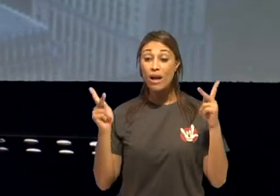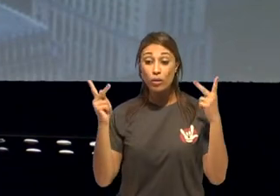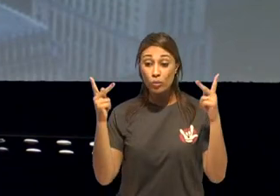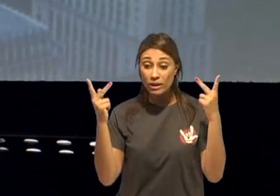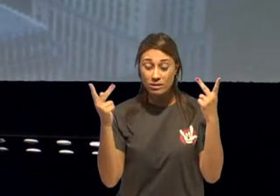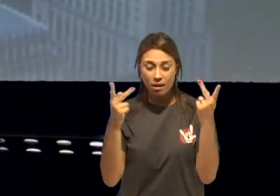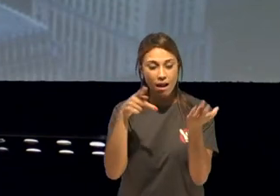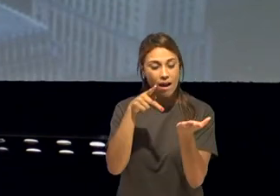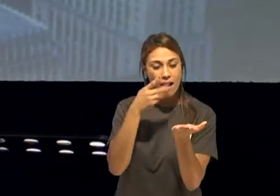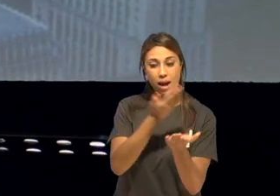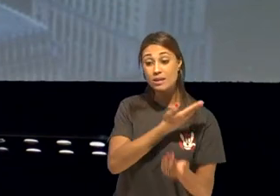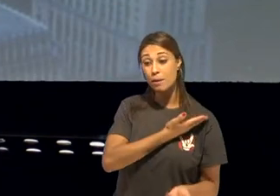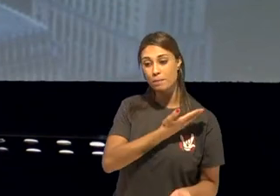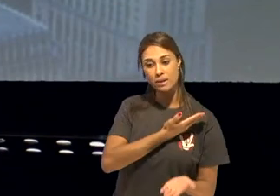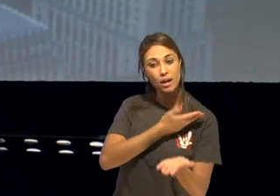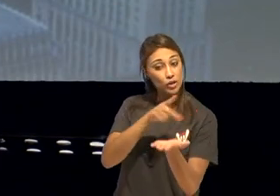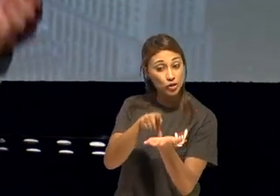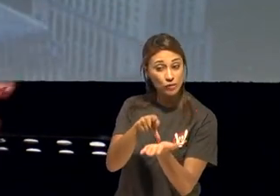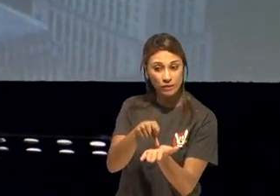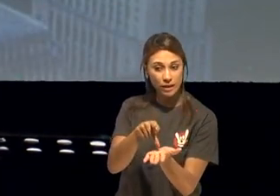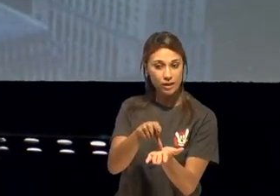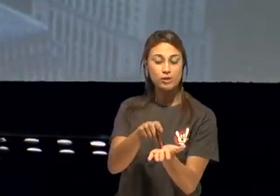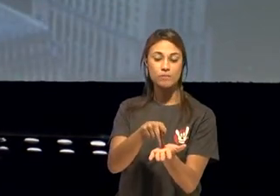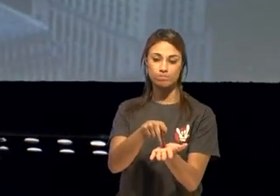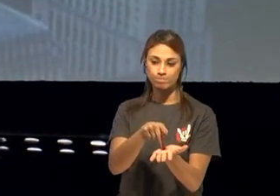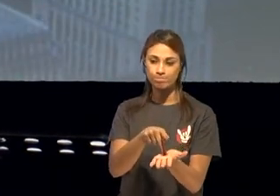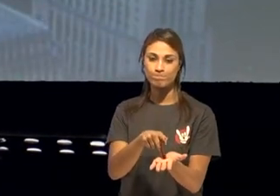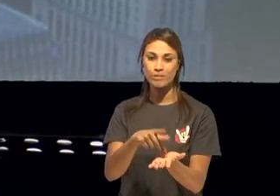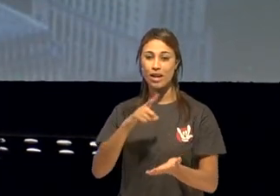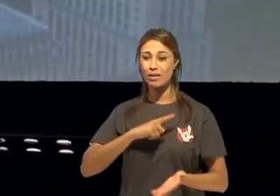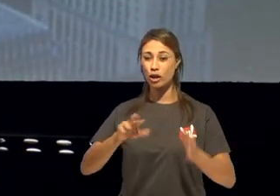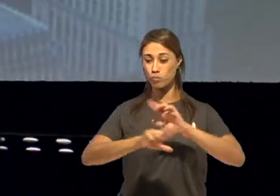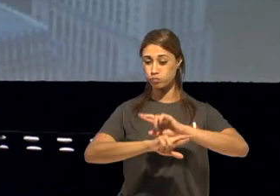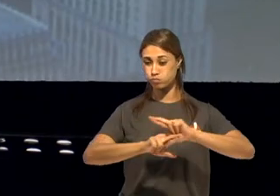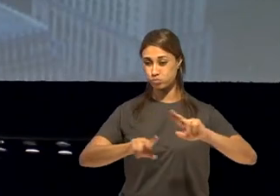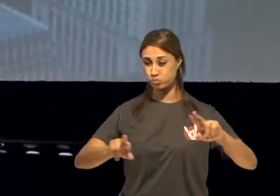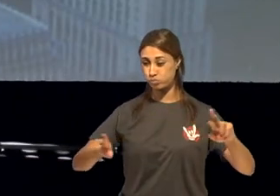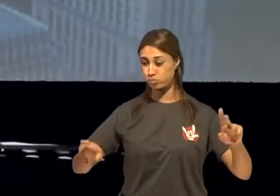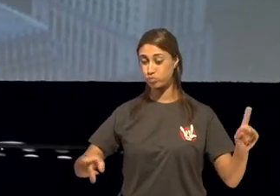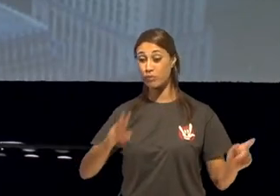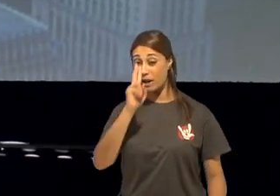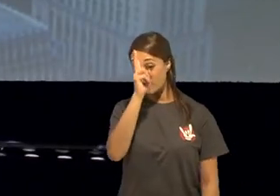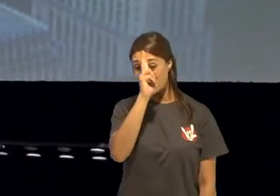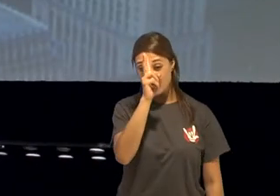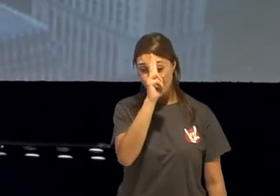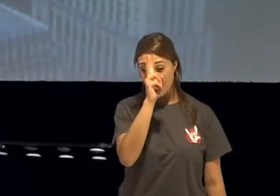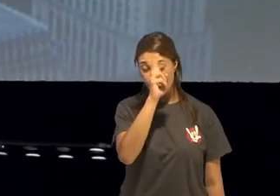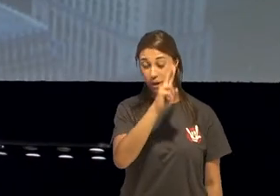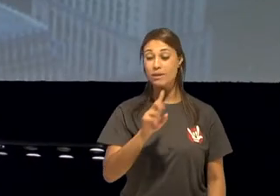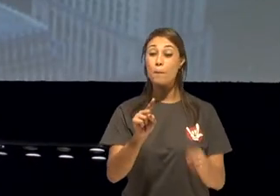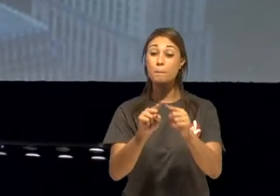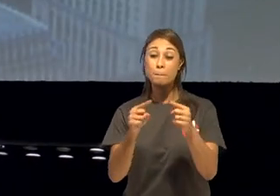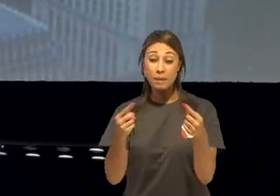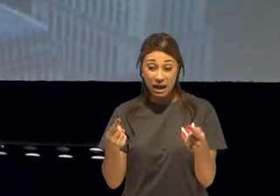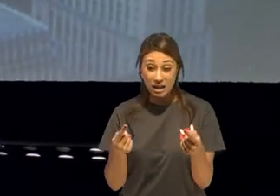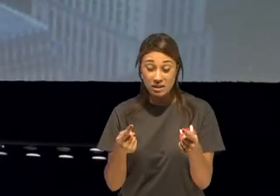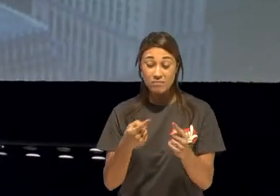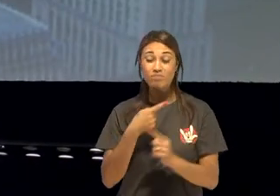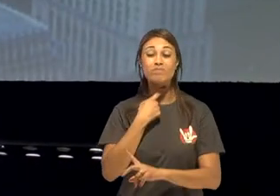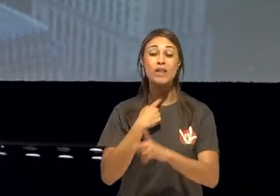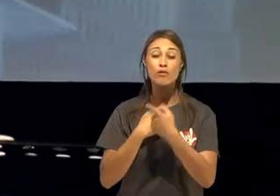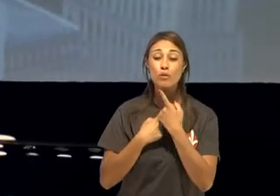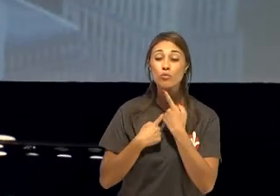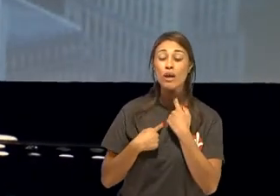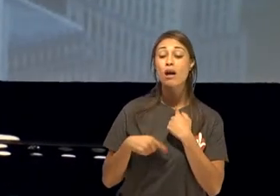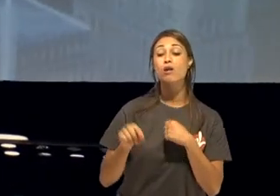espaço. Eu tenho tantas histórias para contar desses meus heróis da fé. Mas eu desejo que você viva